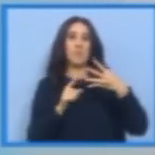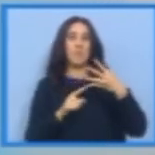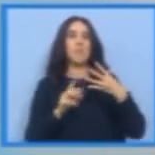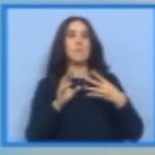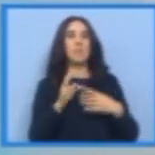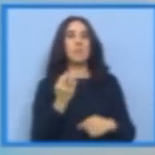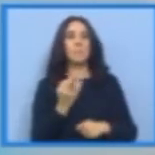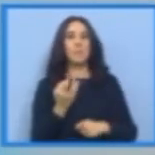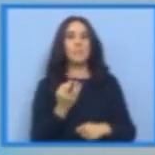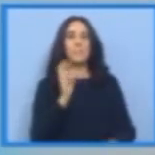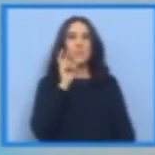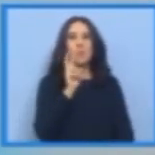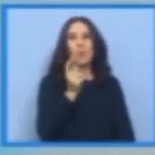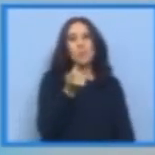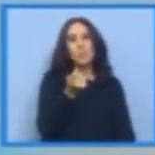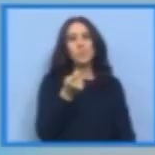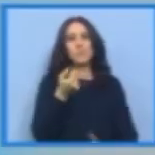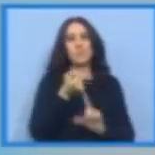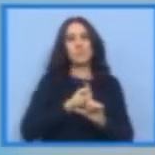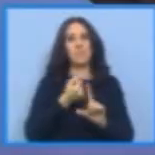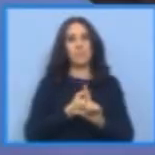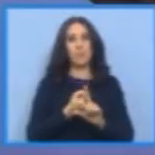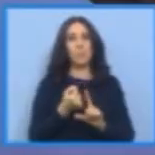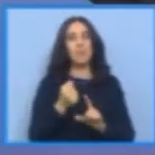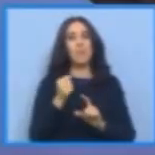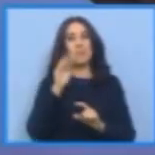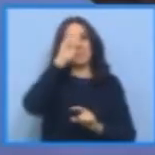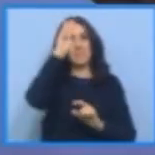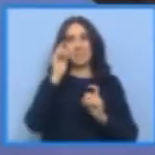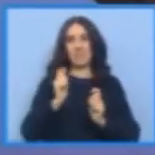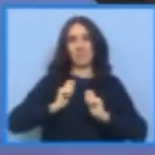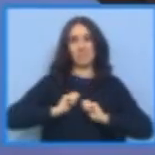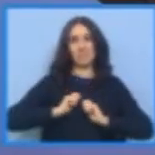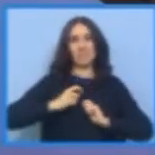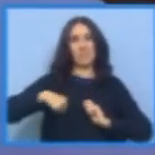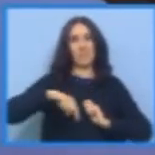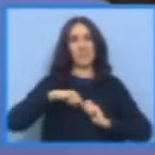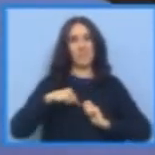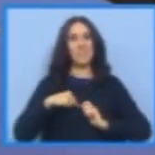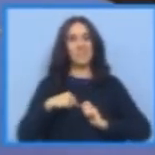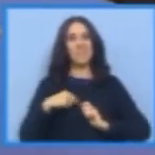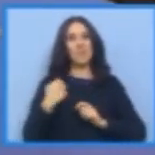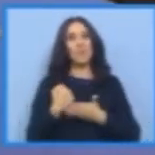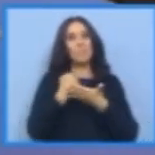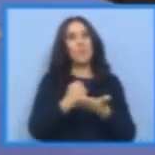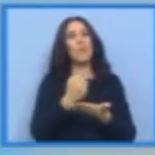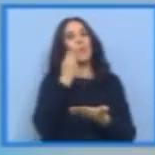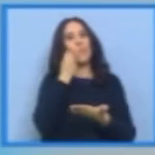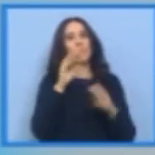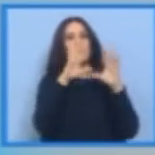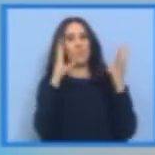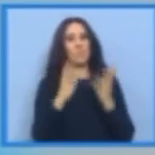também olhar um bocadinho para o desafio que nos foi enviado pela Santa Sé, como podemos contribuir para este Pacto